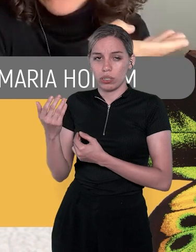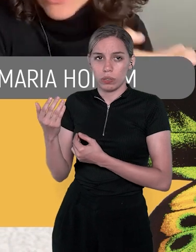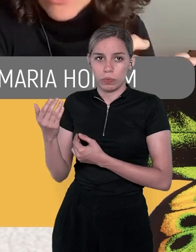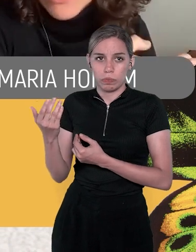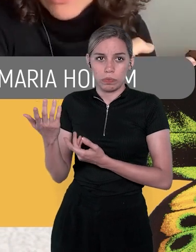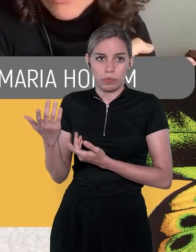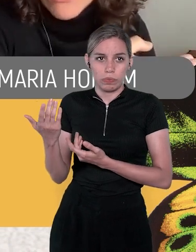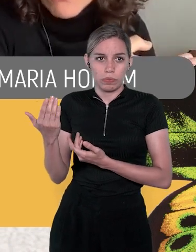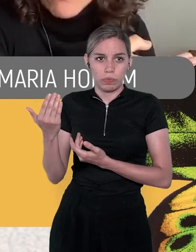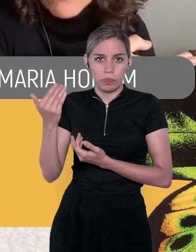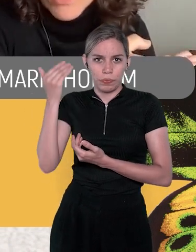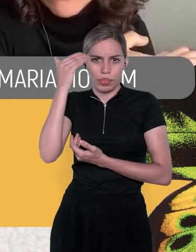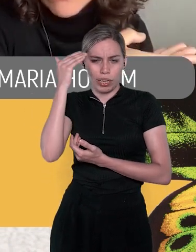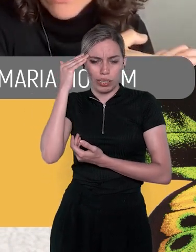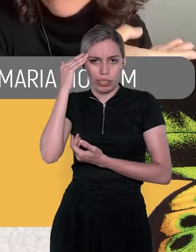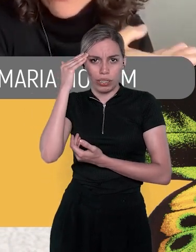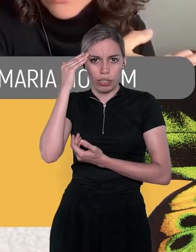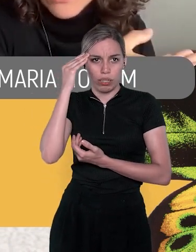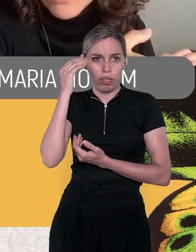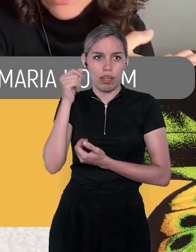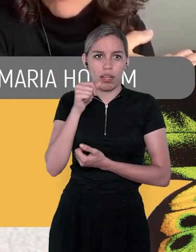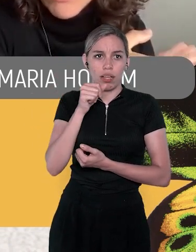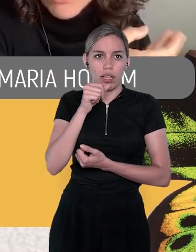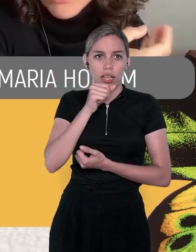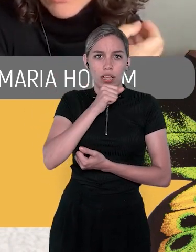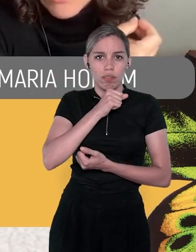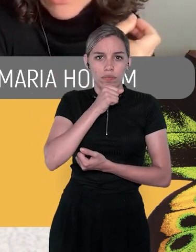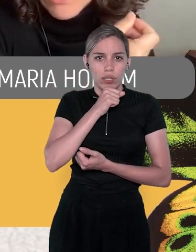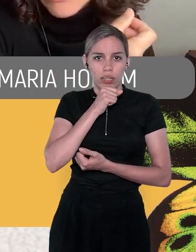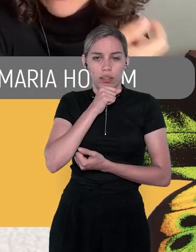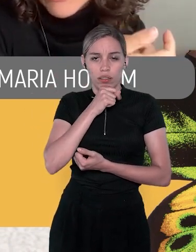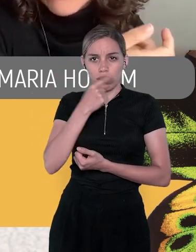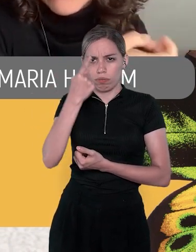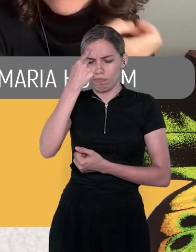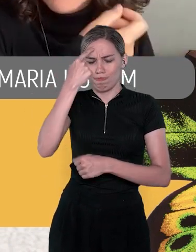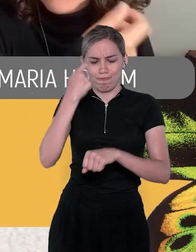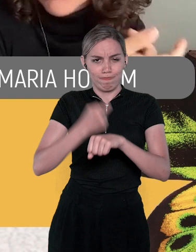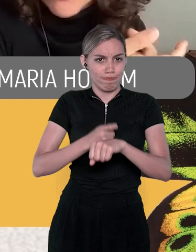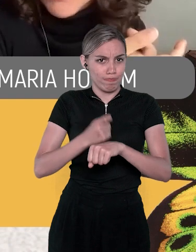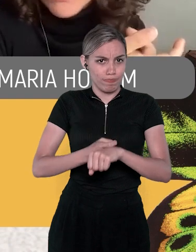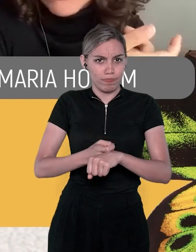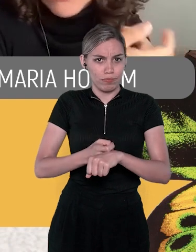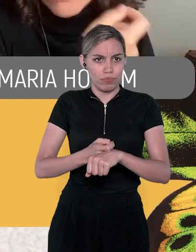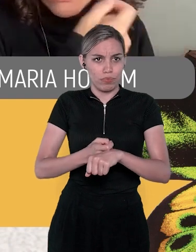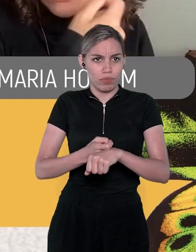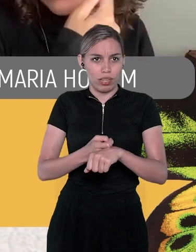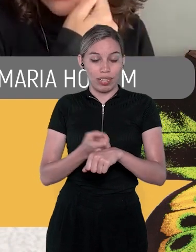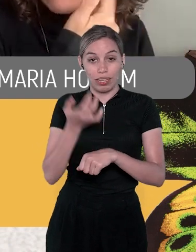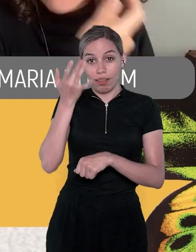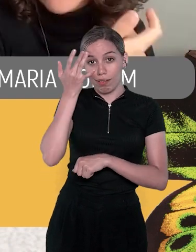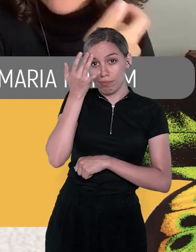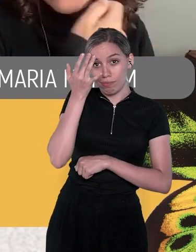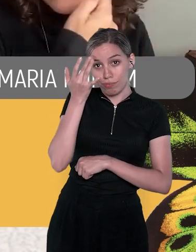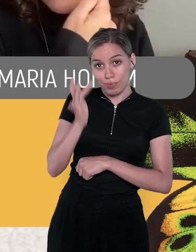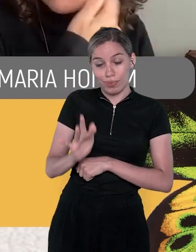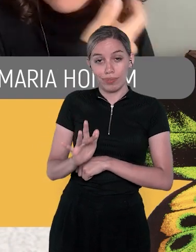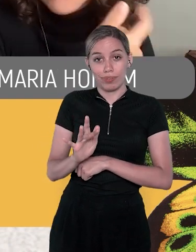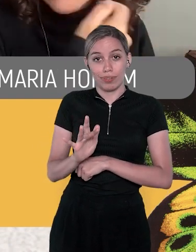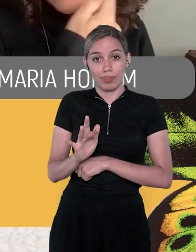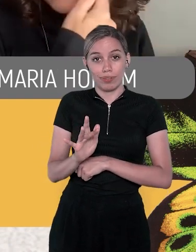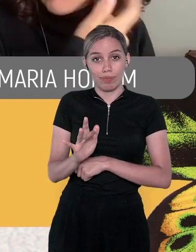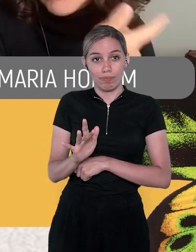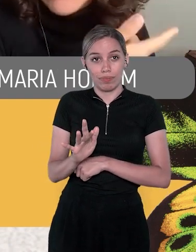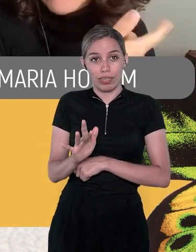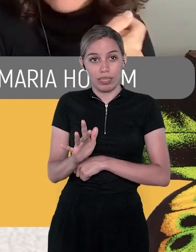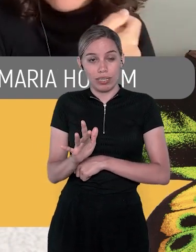e ignorante, para ser franca, né? Porque tem a ignorância, tem o não saber, tem a fantasia, seu